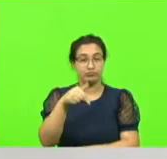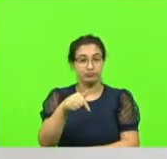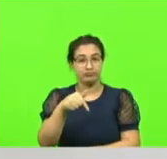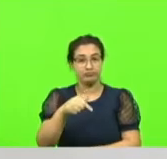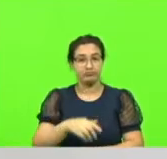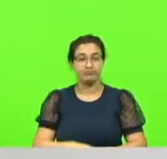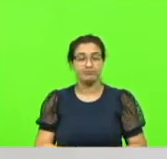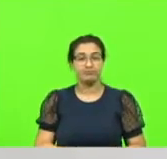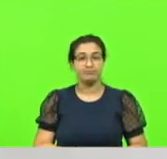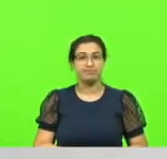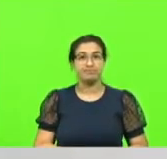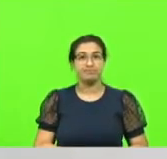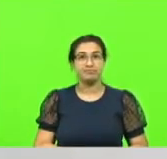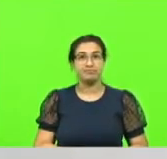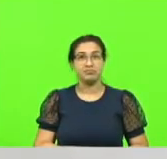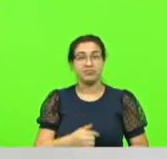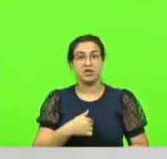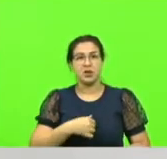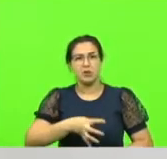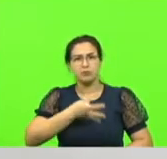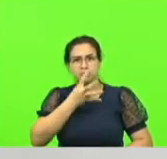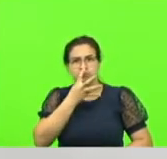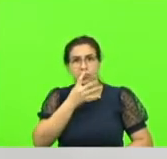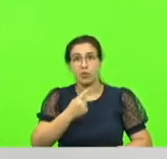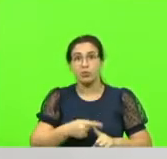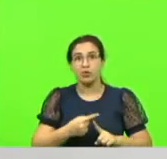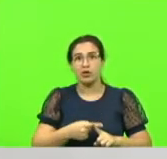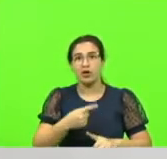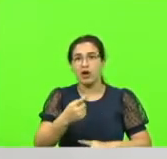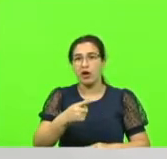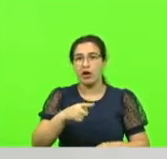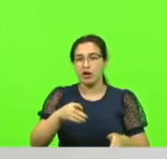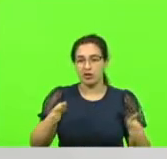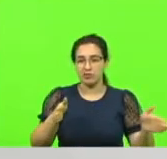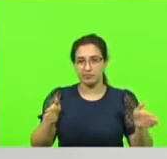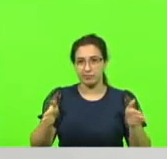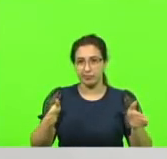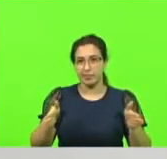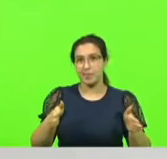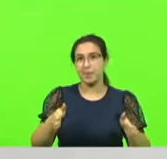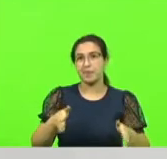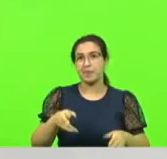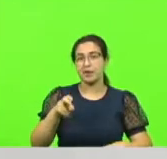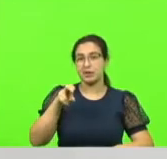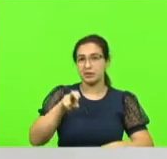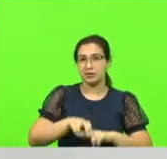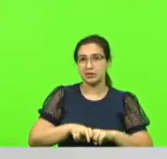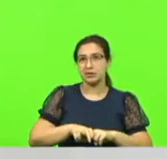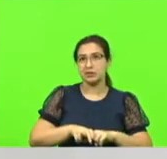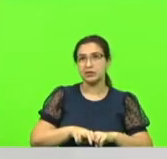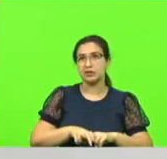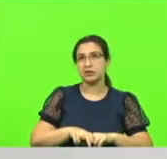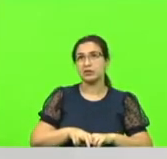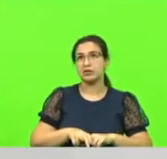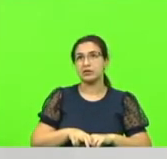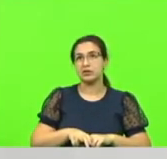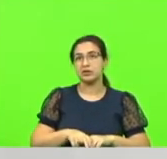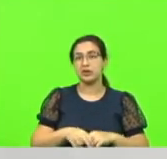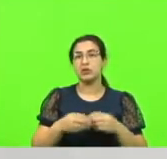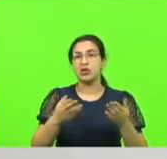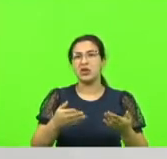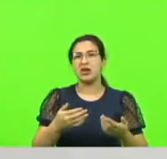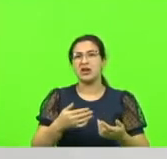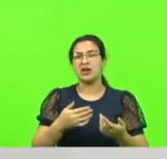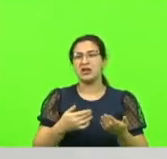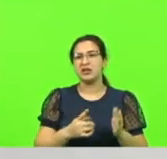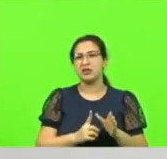E ele virou o meu herói porque ele, nessas 7 horas que ele ficou com o regimento embaixo do braço, ele